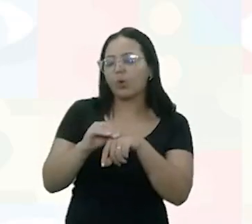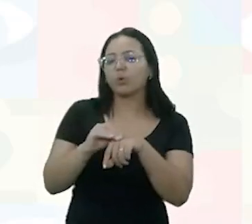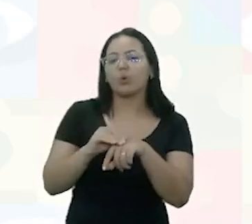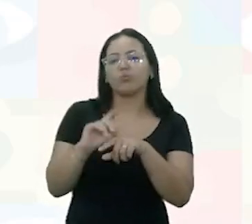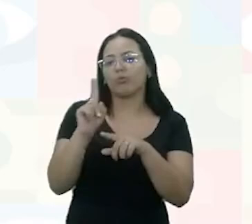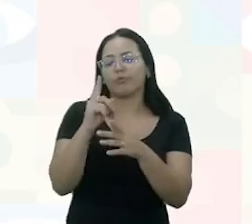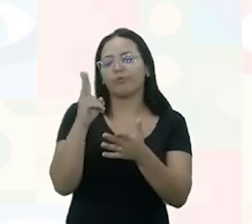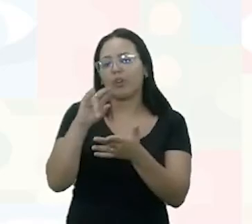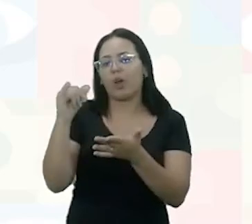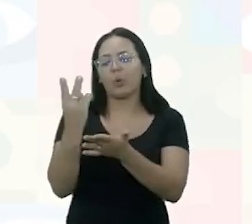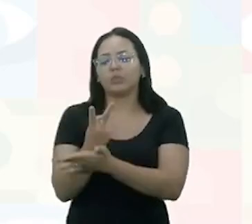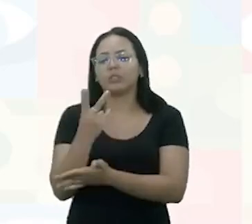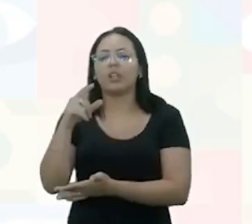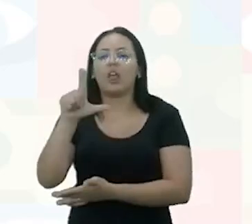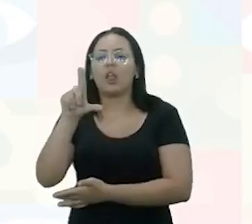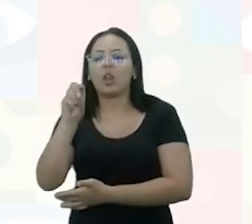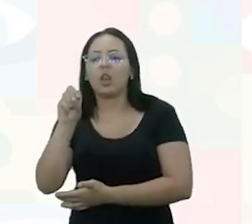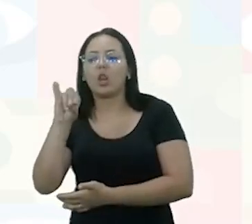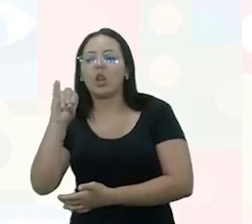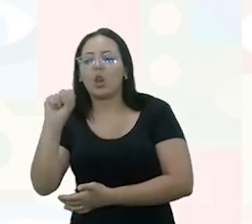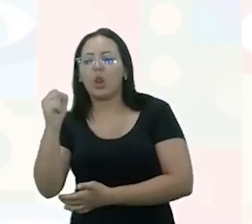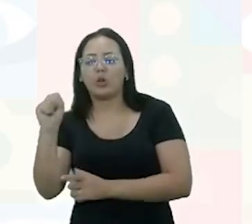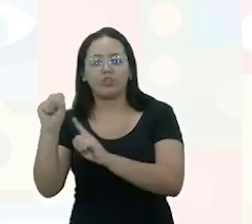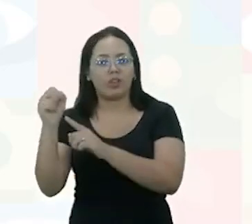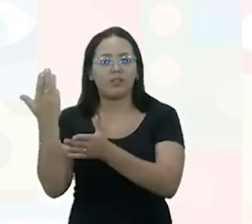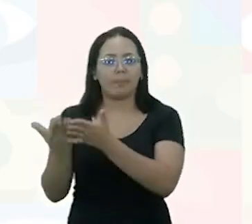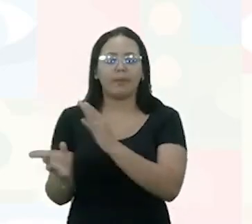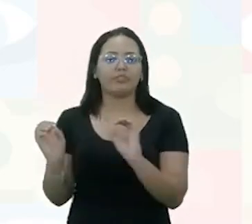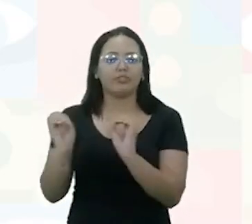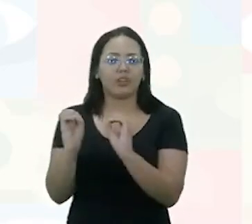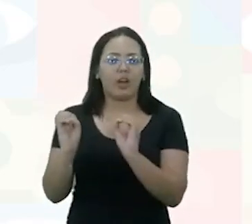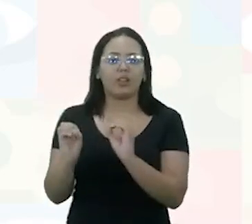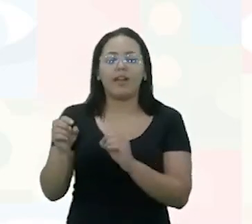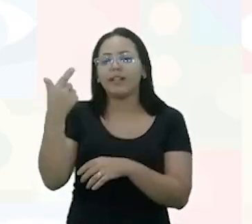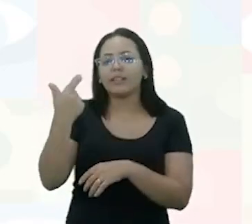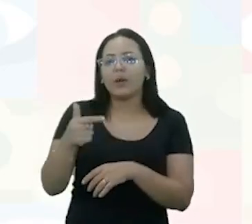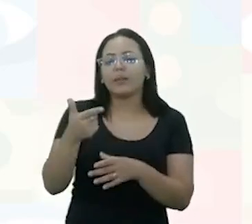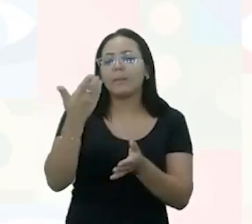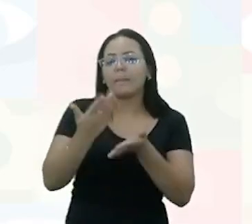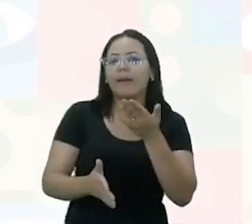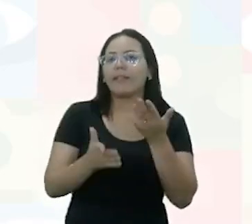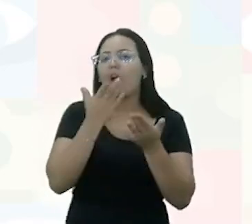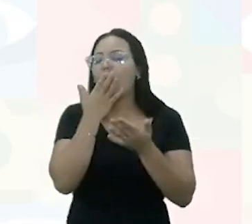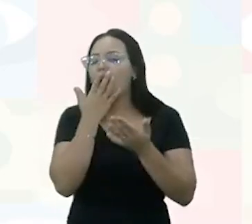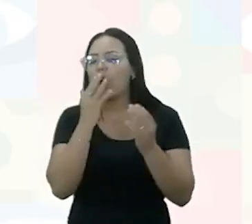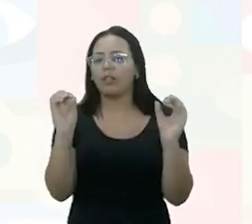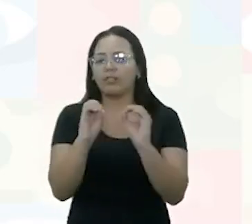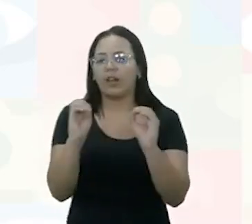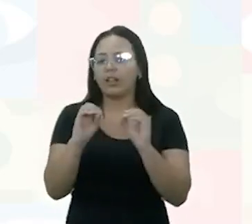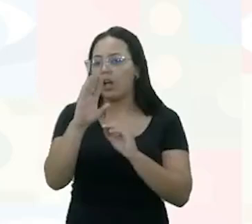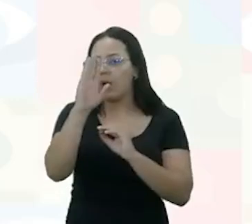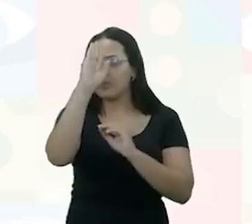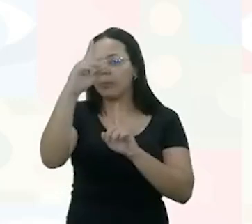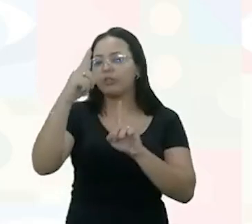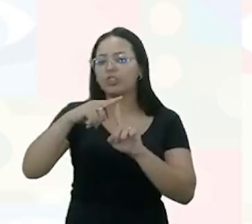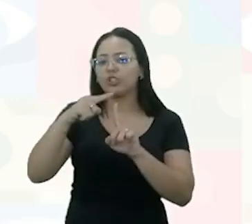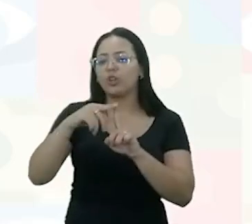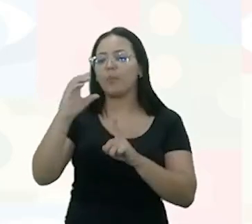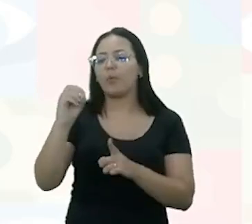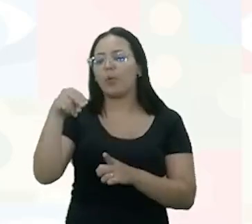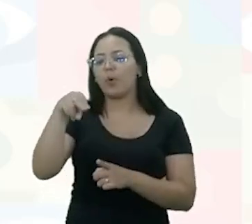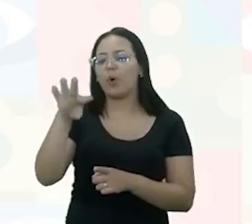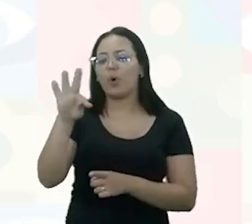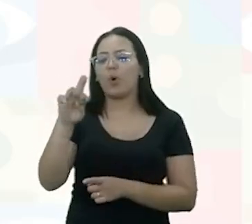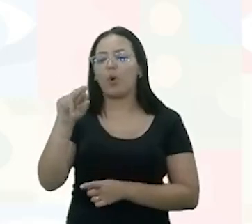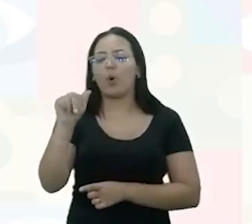vai acontecer, não vai haver perda de detalhe, não vai haver perda de cor, principalmente de contraste. É isso